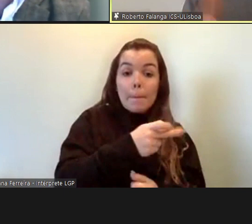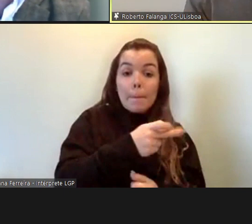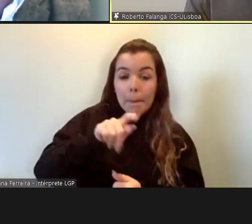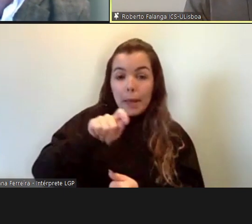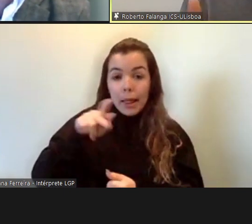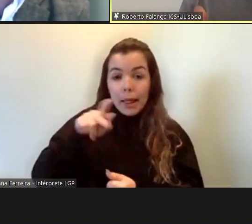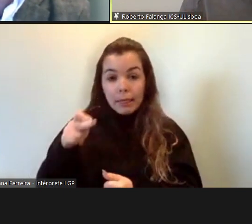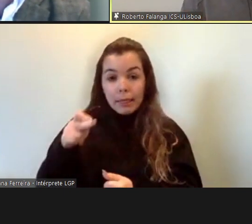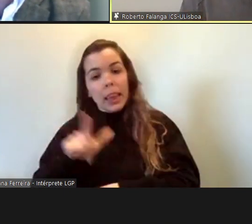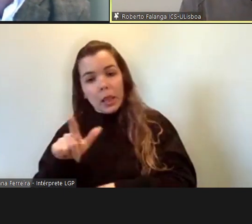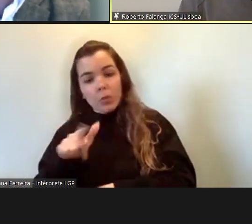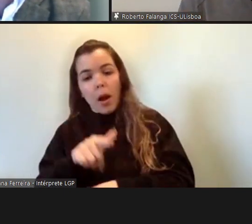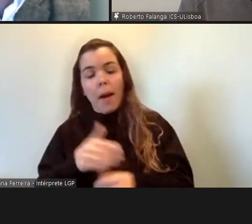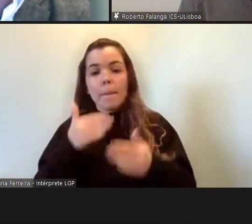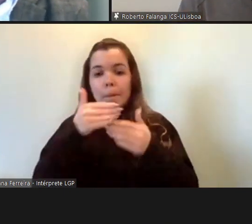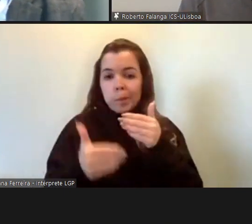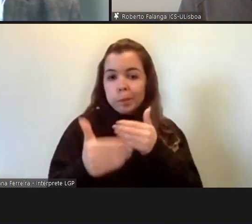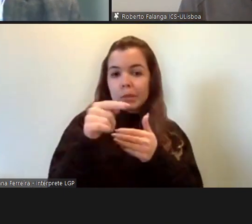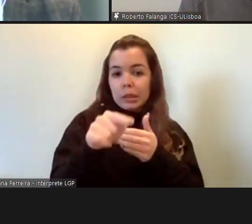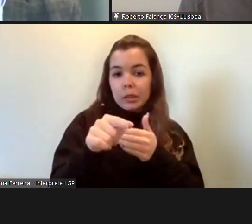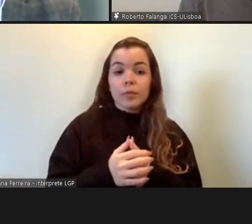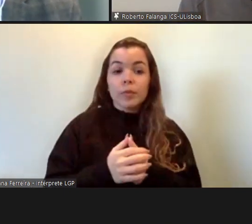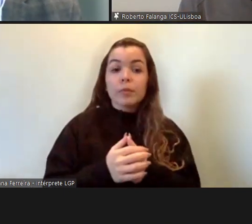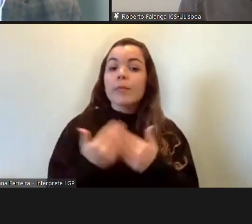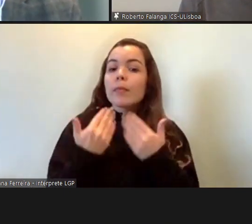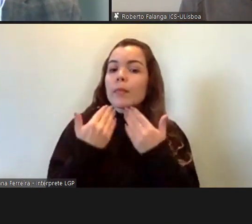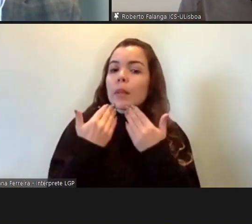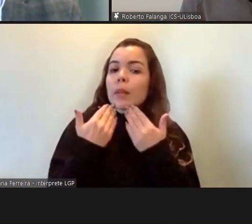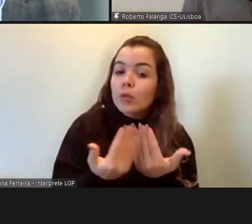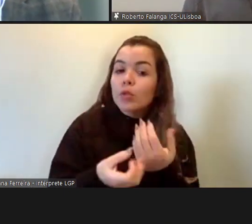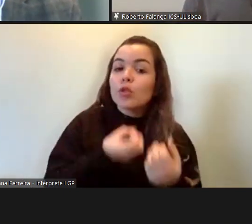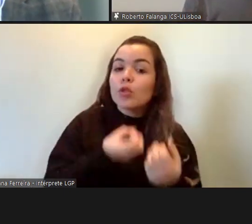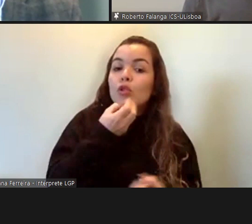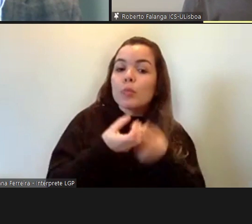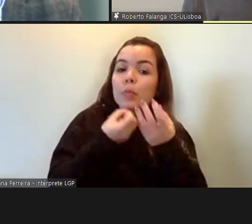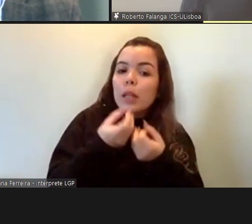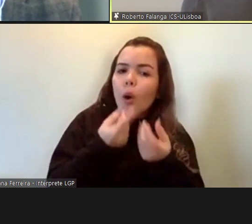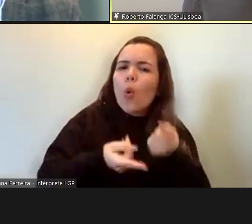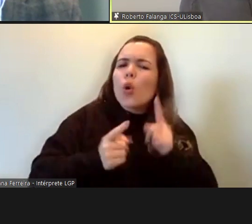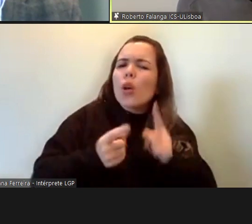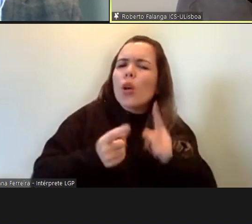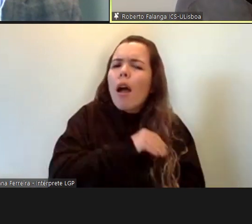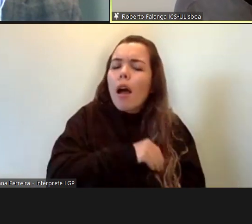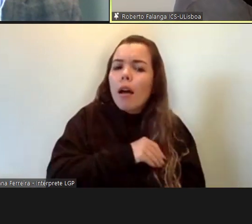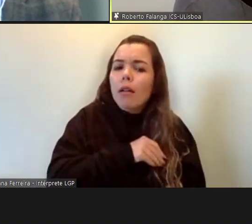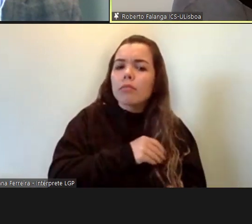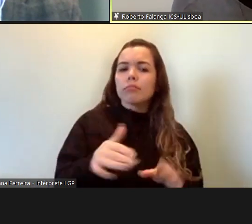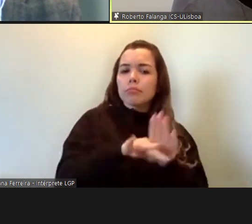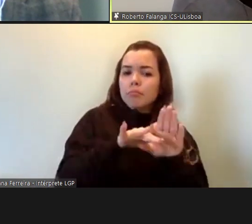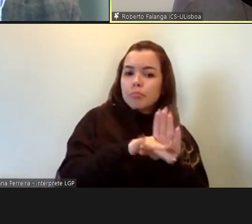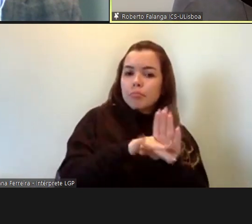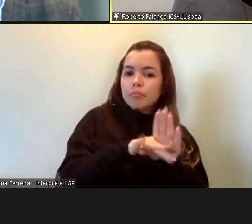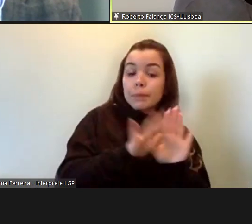partir daí, houve... Roberto, eu só pedia para explicar o que é um orçamento participativo, então. Um orçamento participativo é um